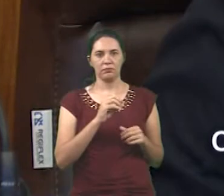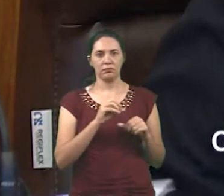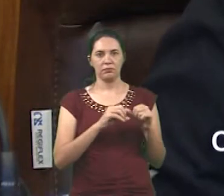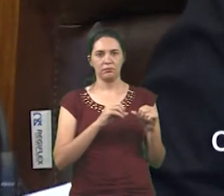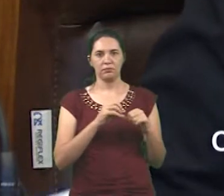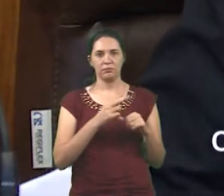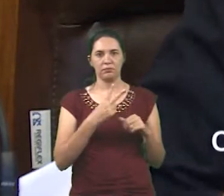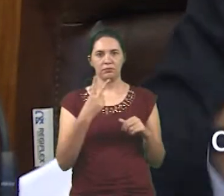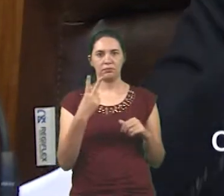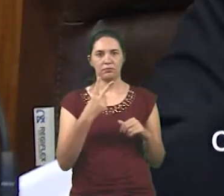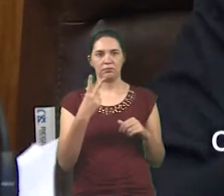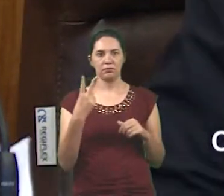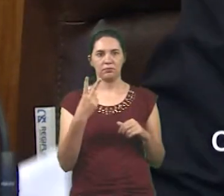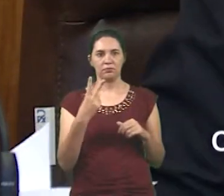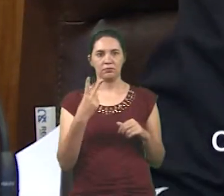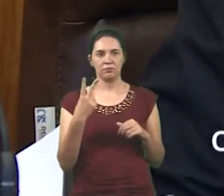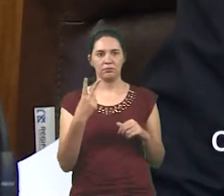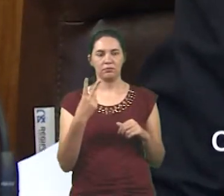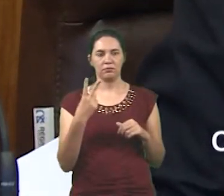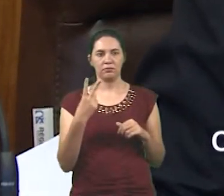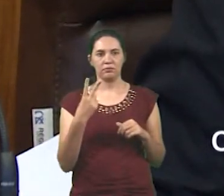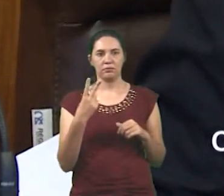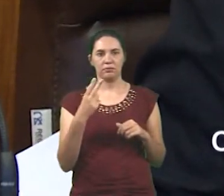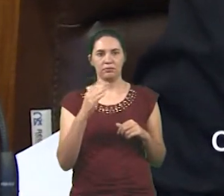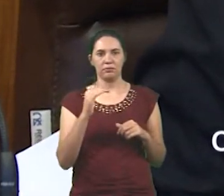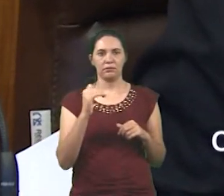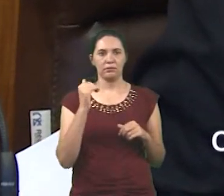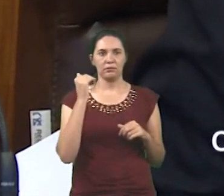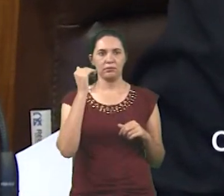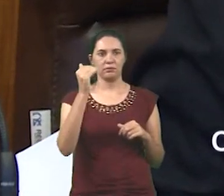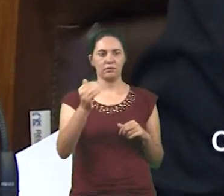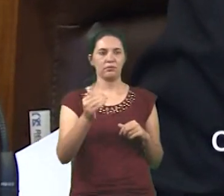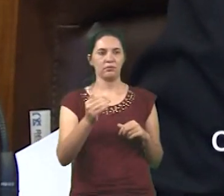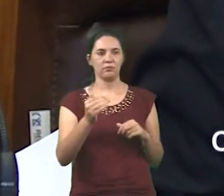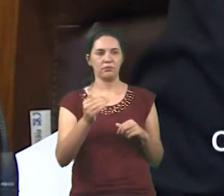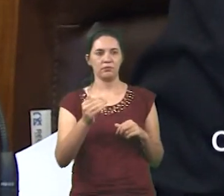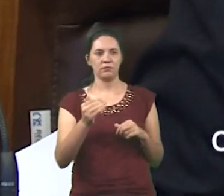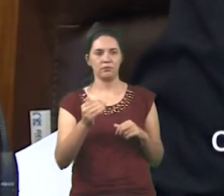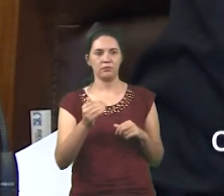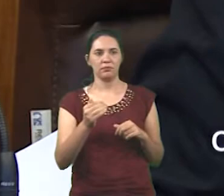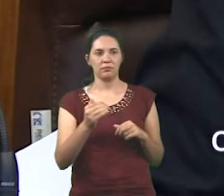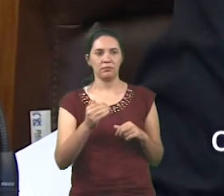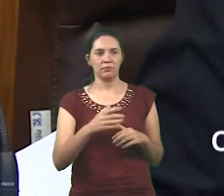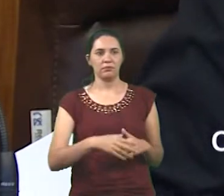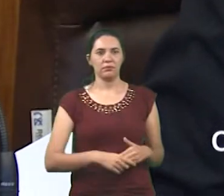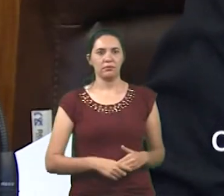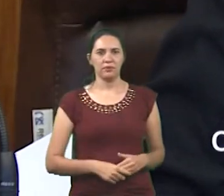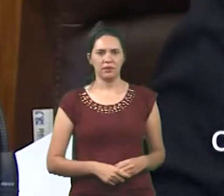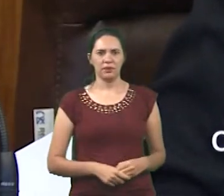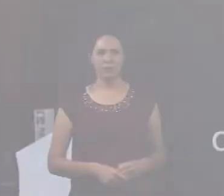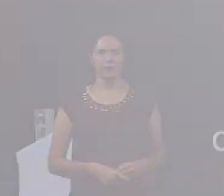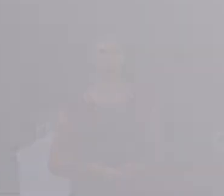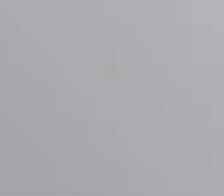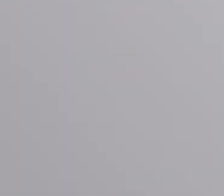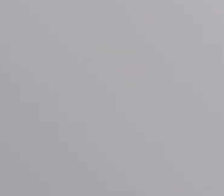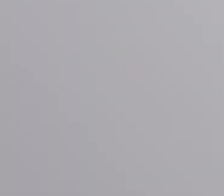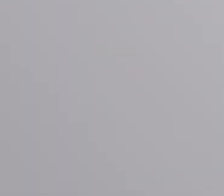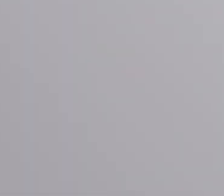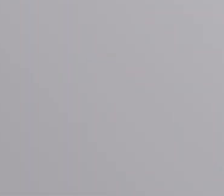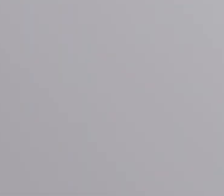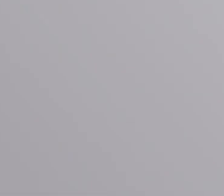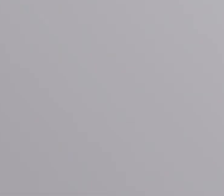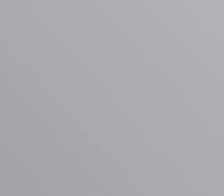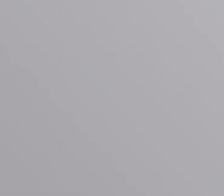o vereador delegado Wilson Damasceno conduziu a sessão ordinária com plenário lotado 10 projetos foram